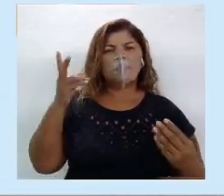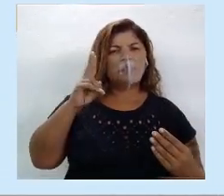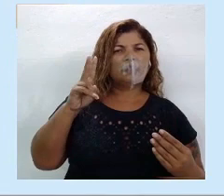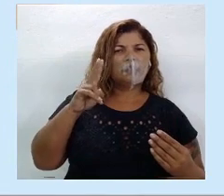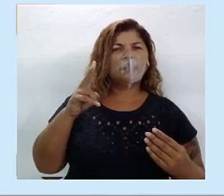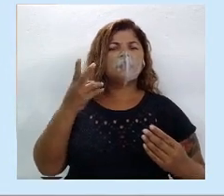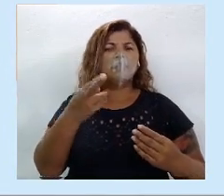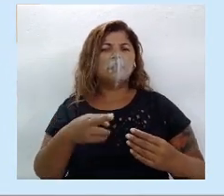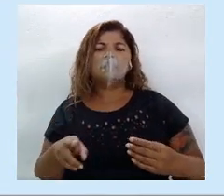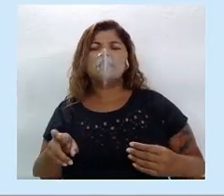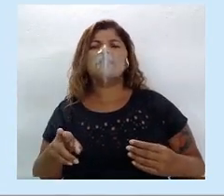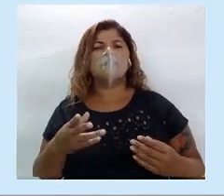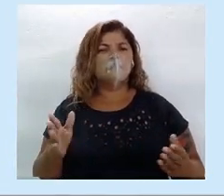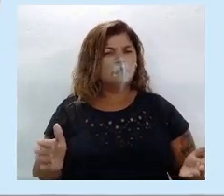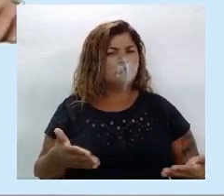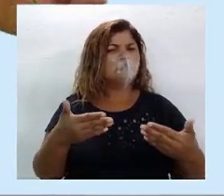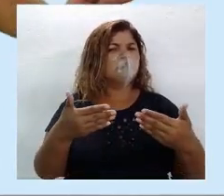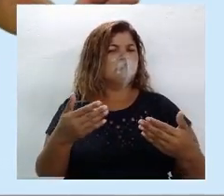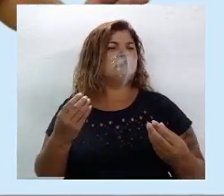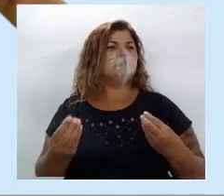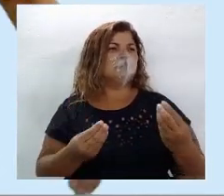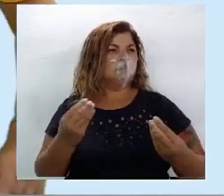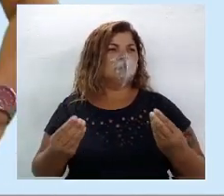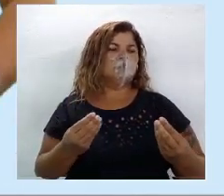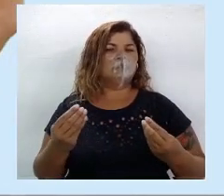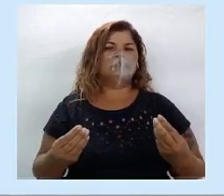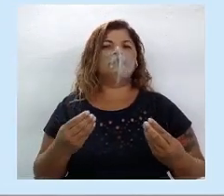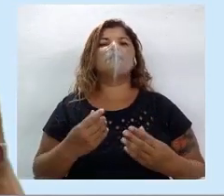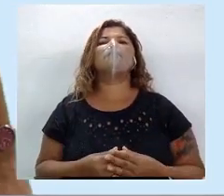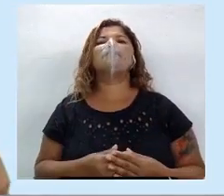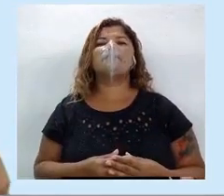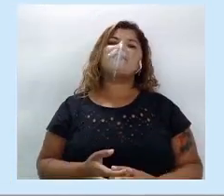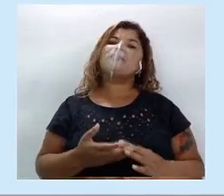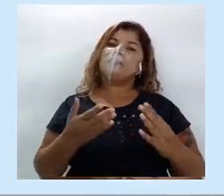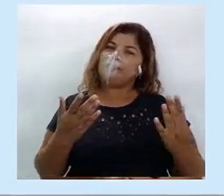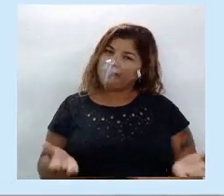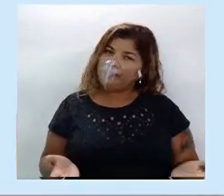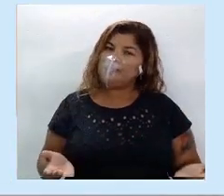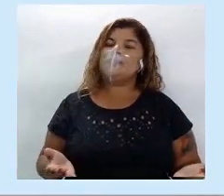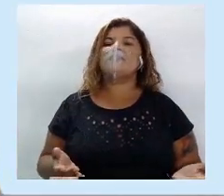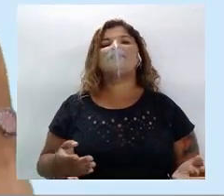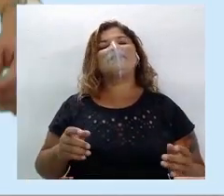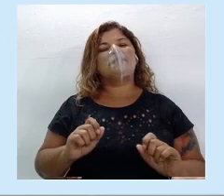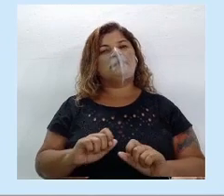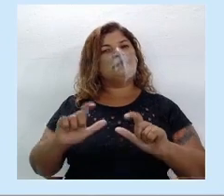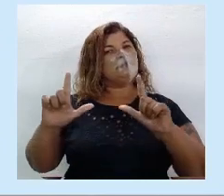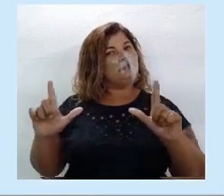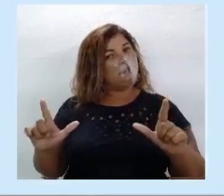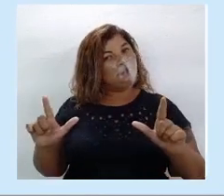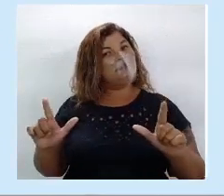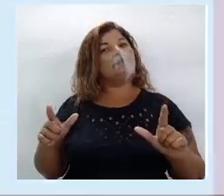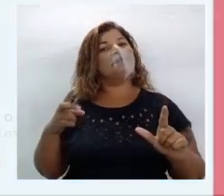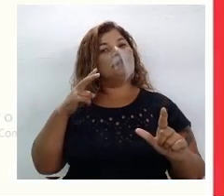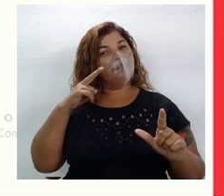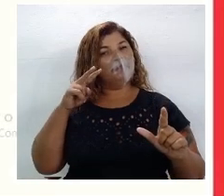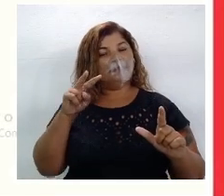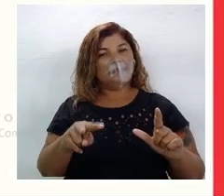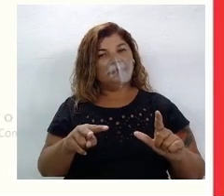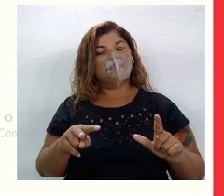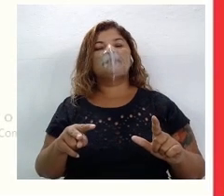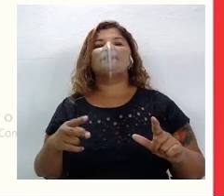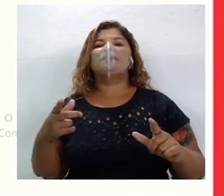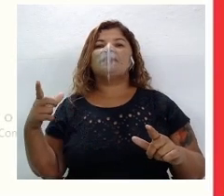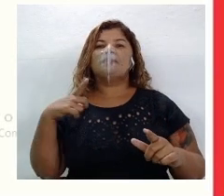fazer essa ponte entre a história e o ensino religioso. Vamos adiante. Então, na tela, observem, prestem